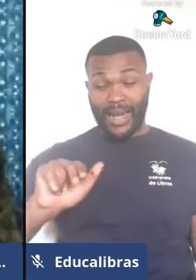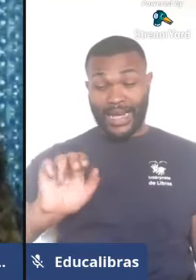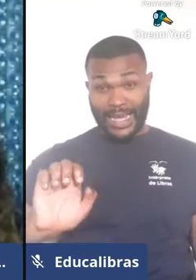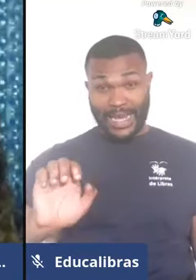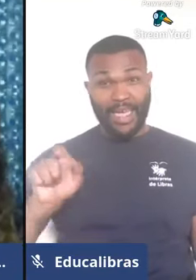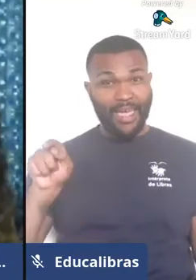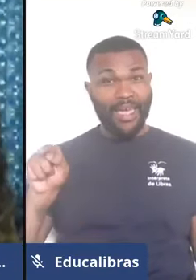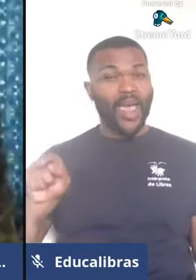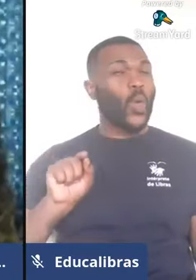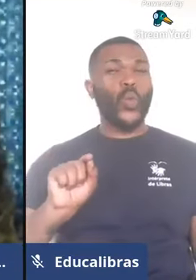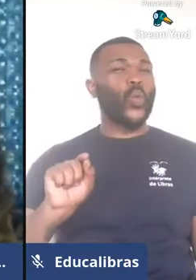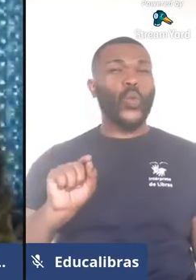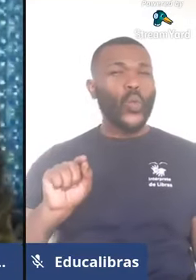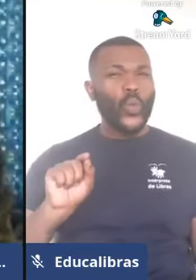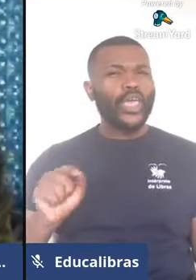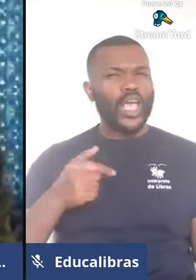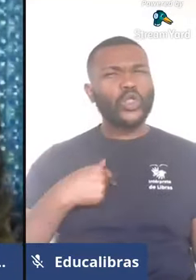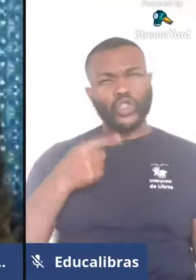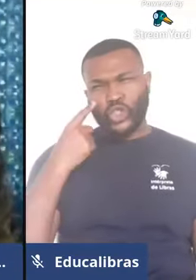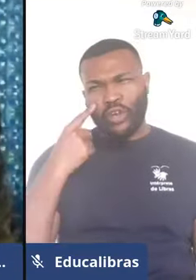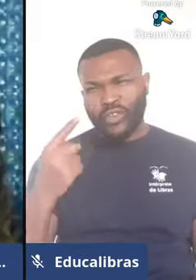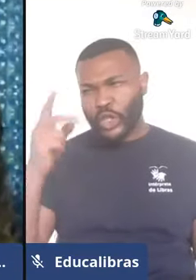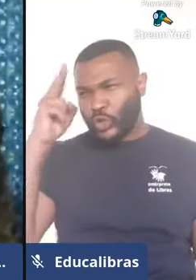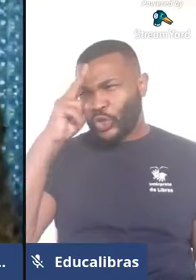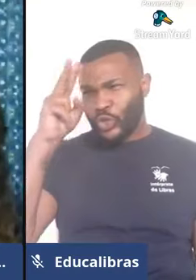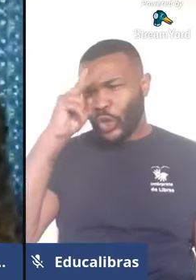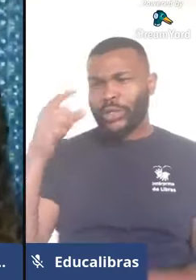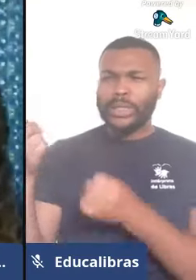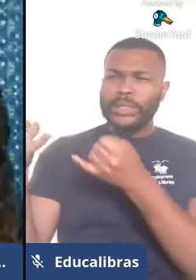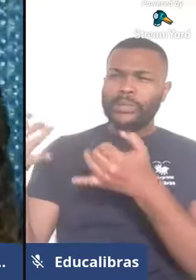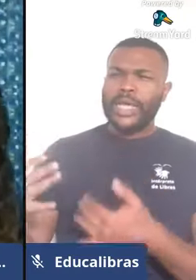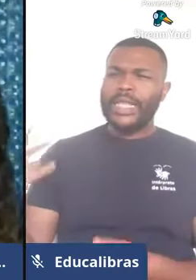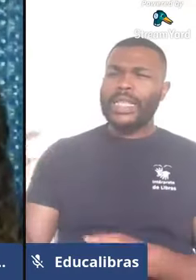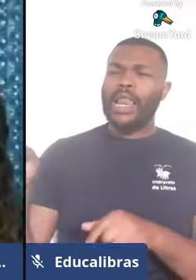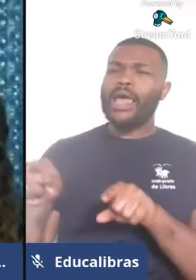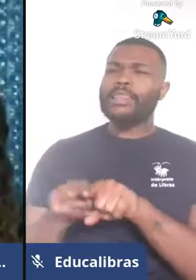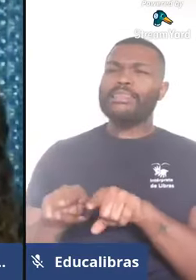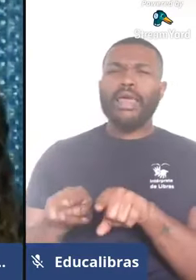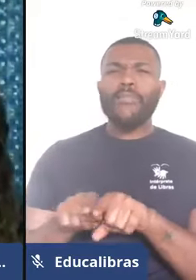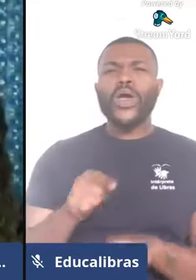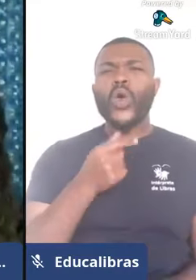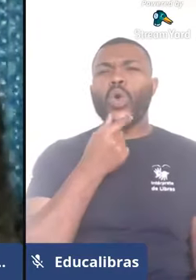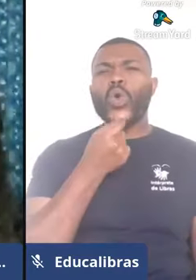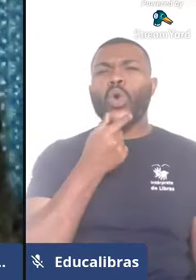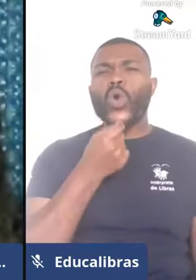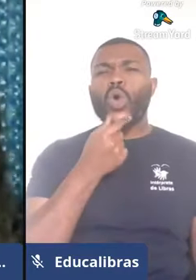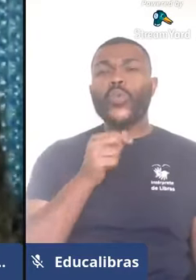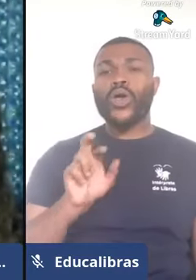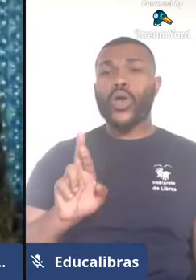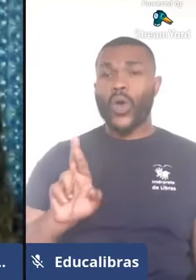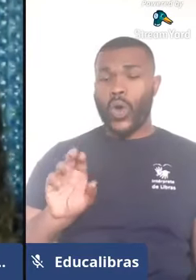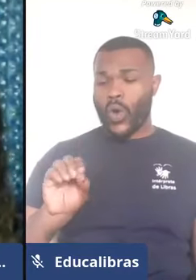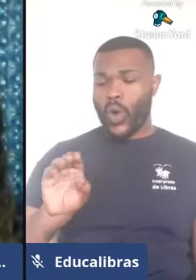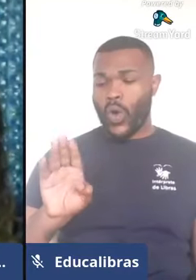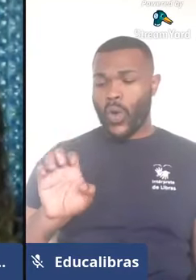né, pelo que eu escutei aí, principalmente do Roberto do Rios, né,